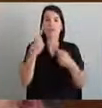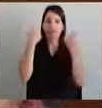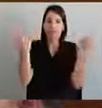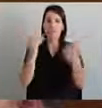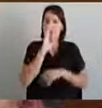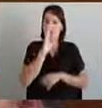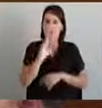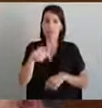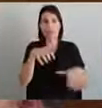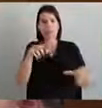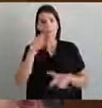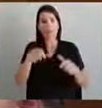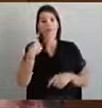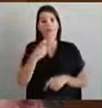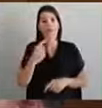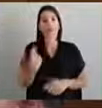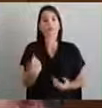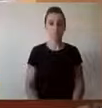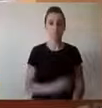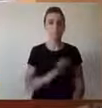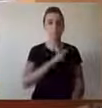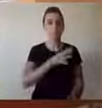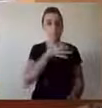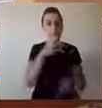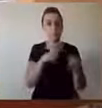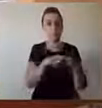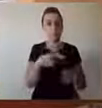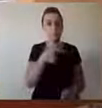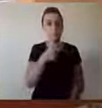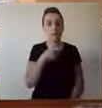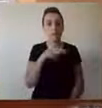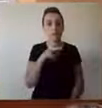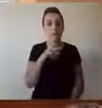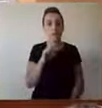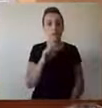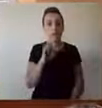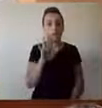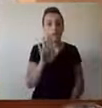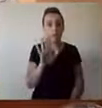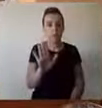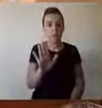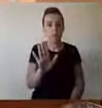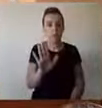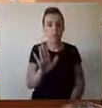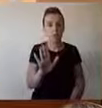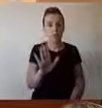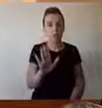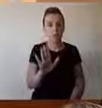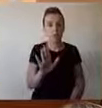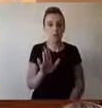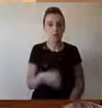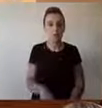e para com os oeirenses? Muito obrigado. Deixe-me só acabar Sr. Deputado Tomás Pereira, faz favor. Muito obrigado.